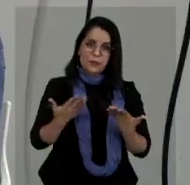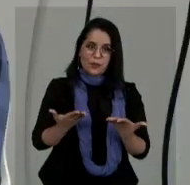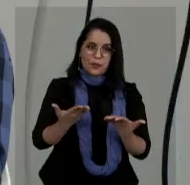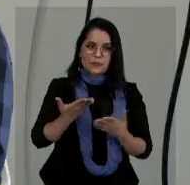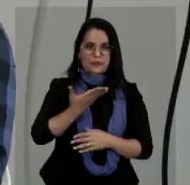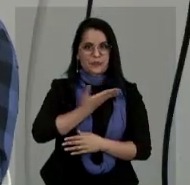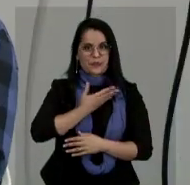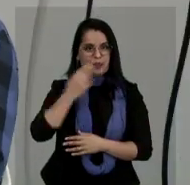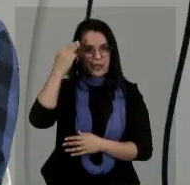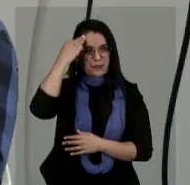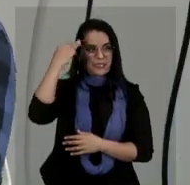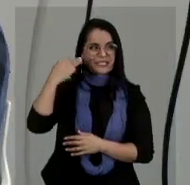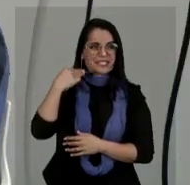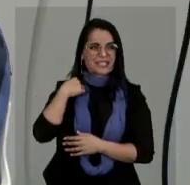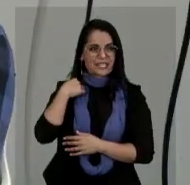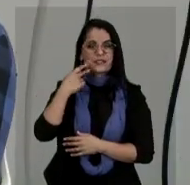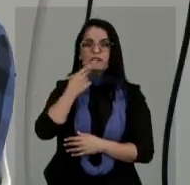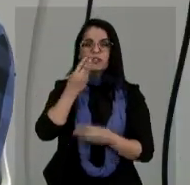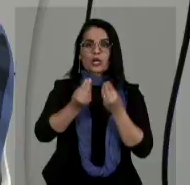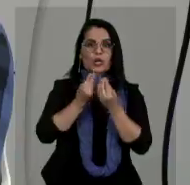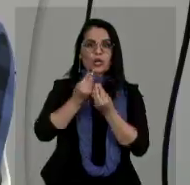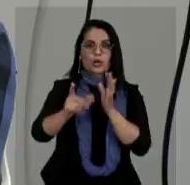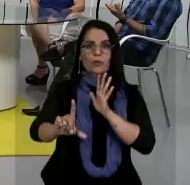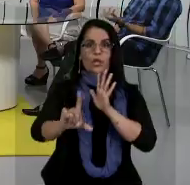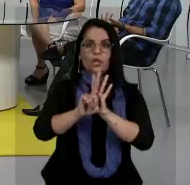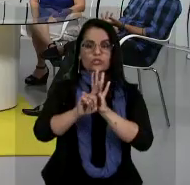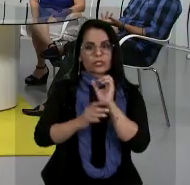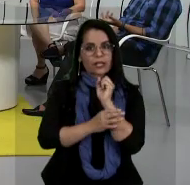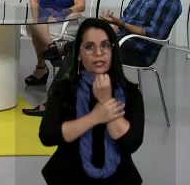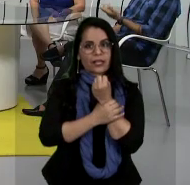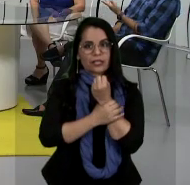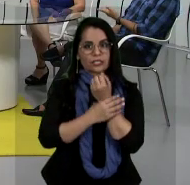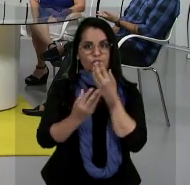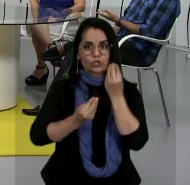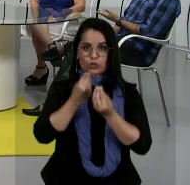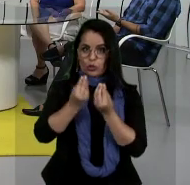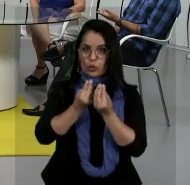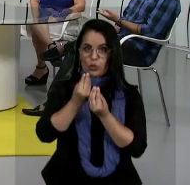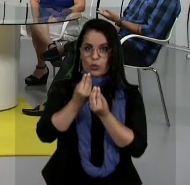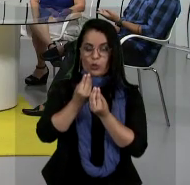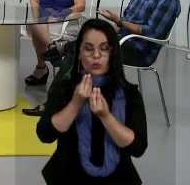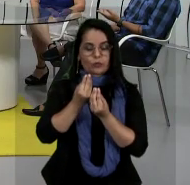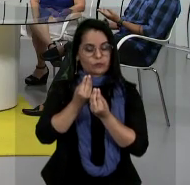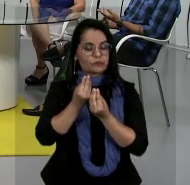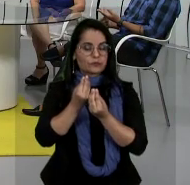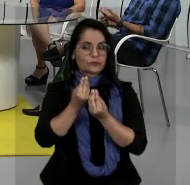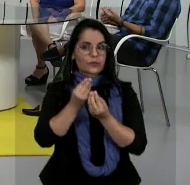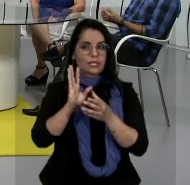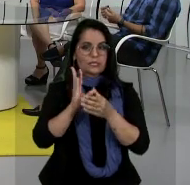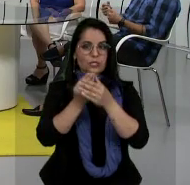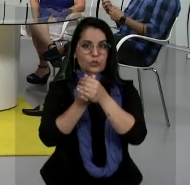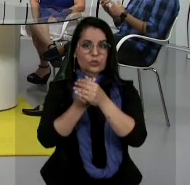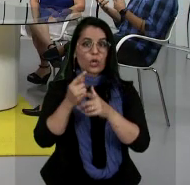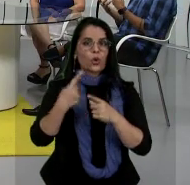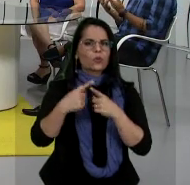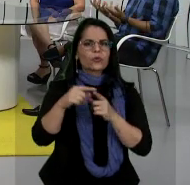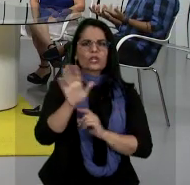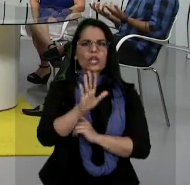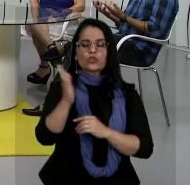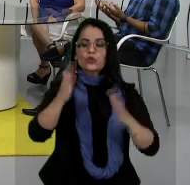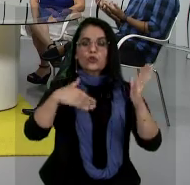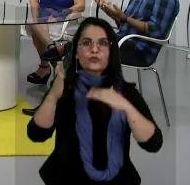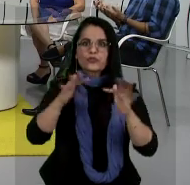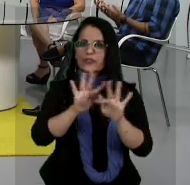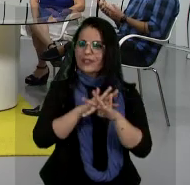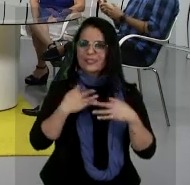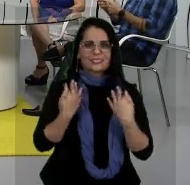colega Mariana vai falar sobre isso, da legislação que garante isso, né? Que vai garantir essa inclusão, que não vem dos